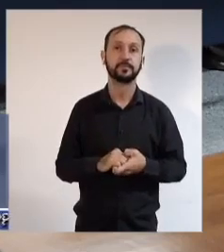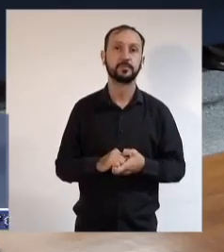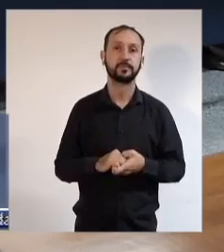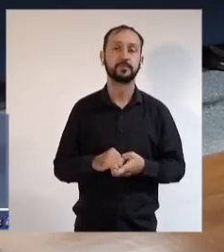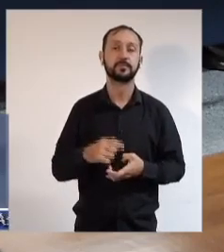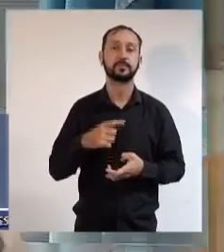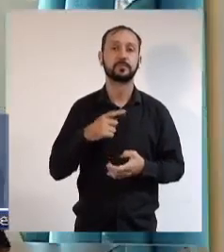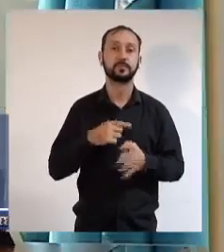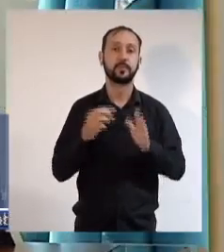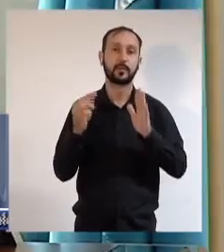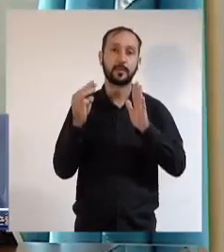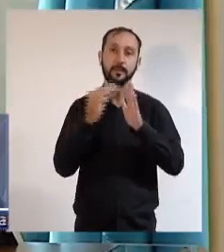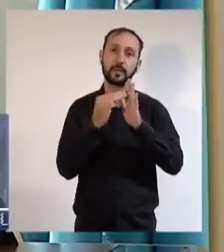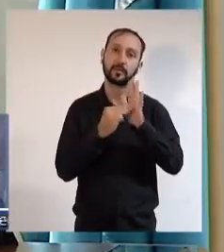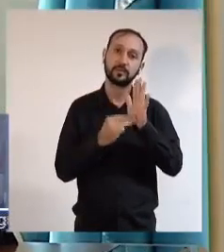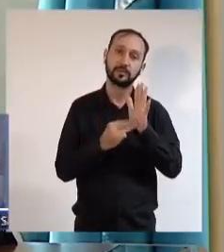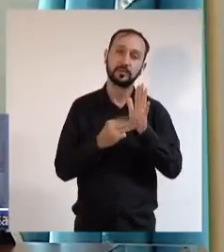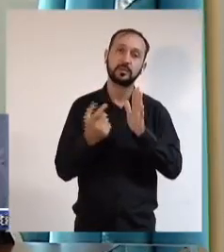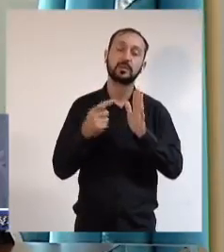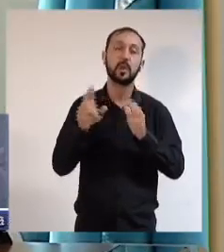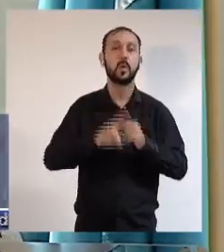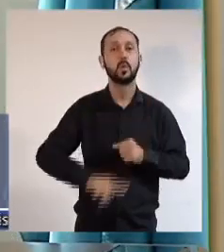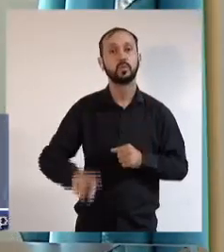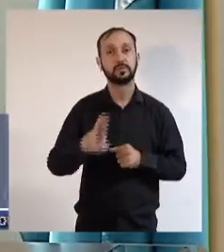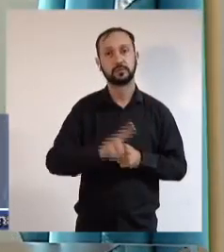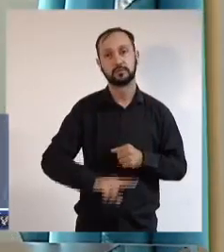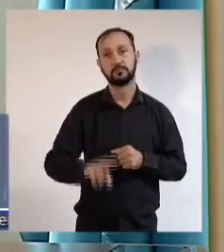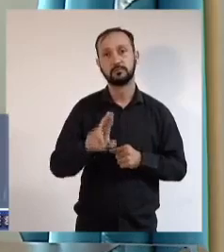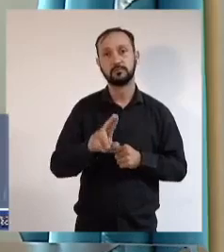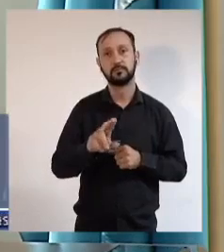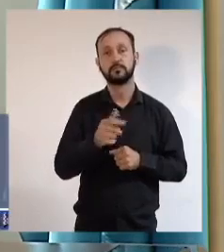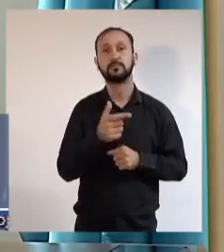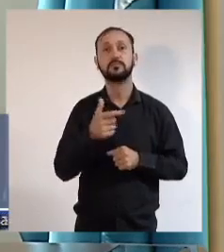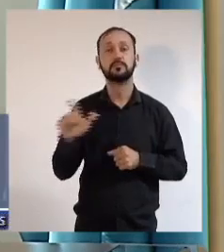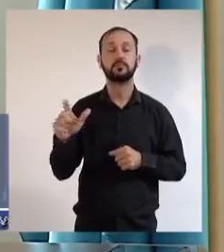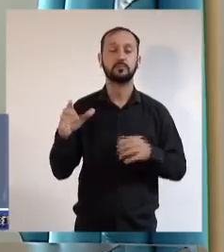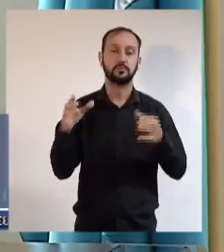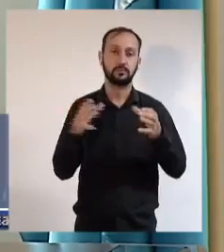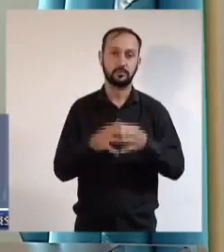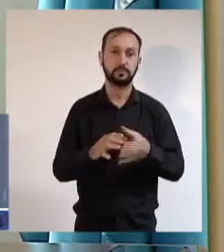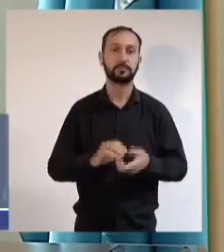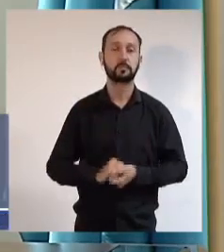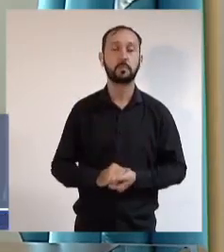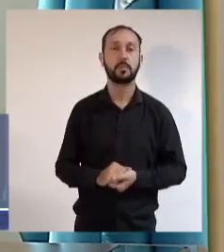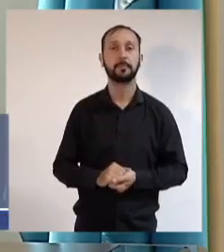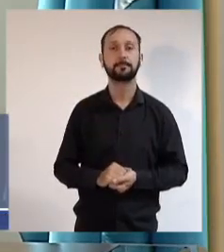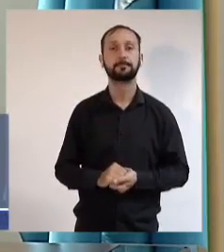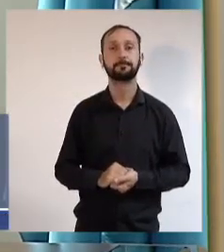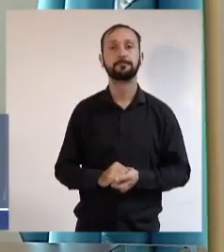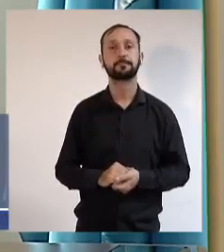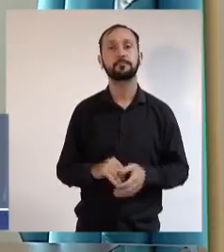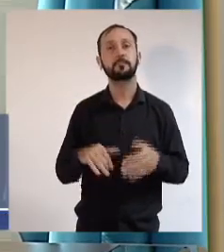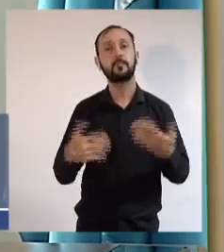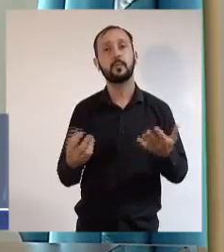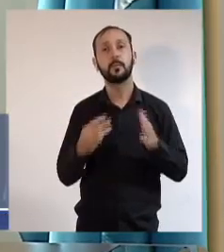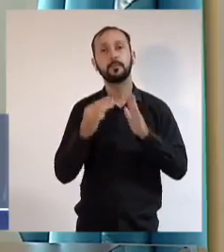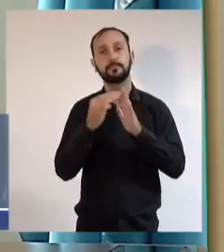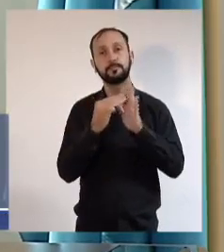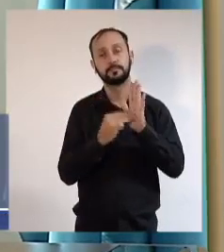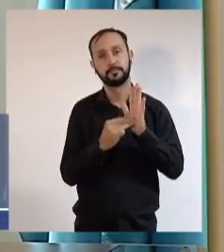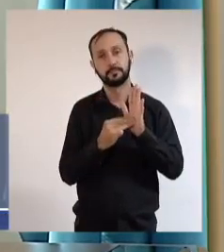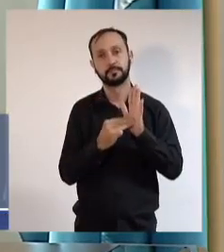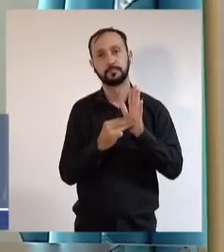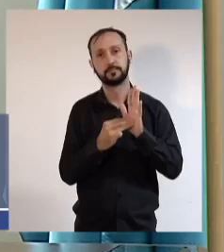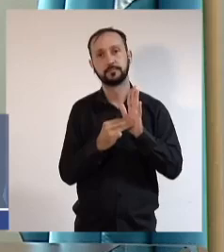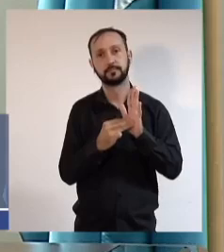temos uma metodologia que nós estamos usando já em outras frentes né e qual é essa metodologia